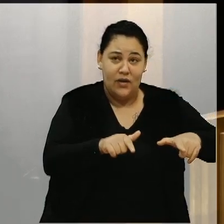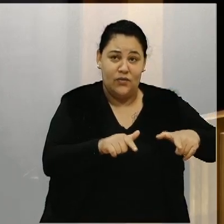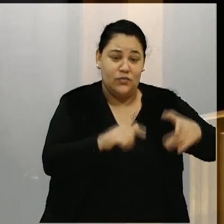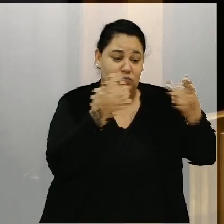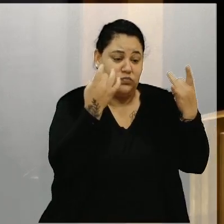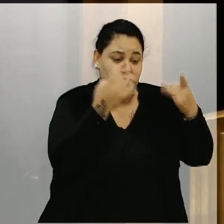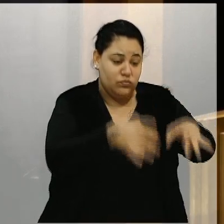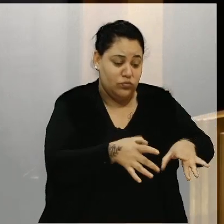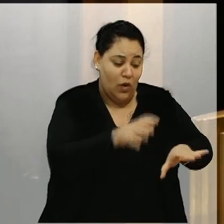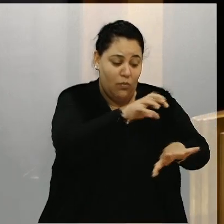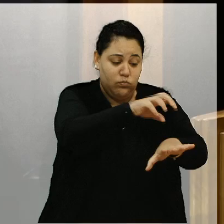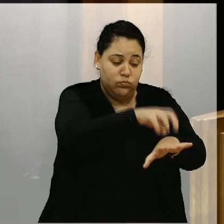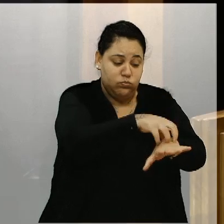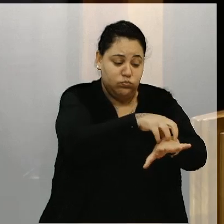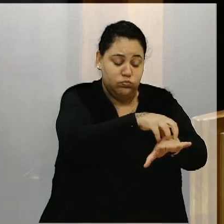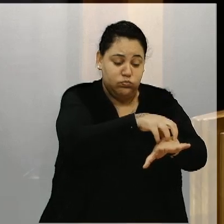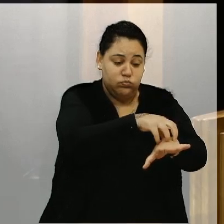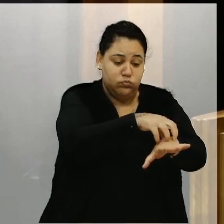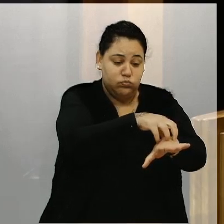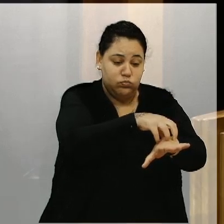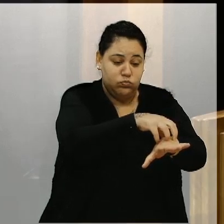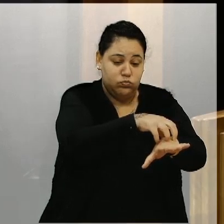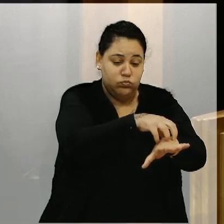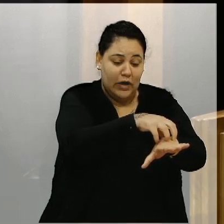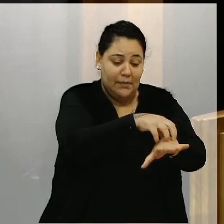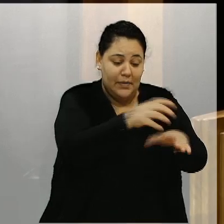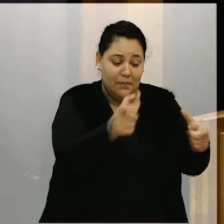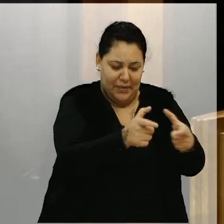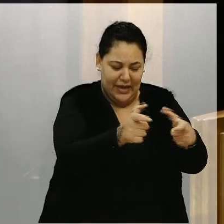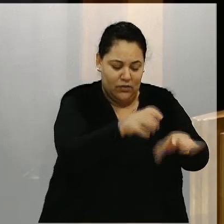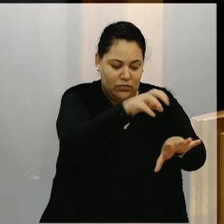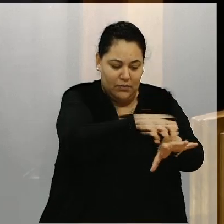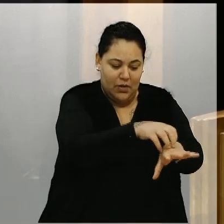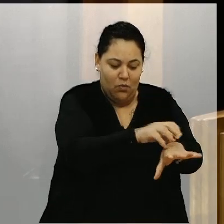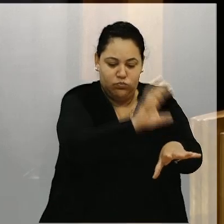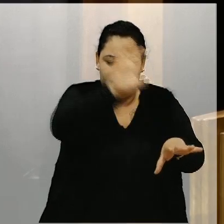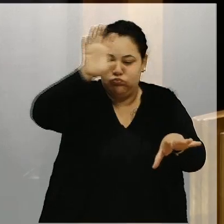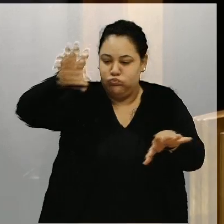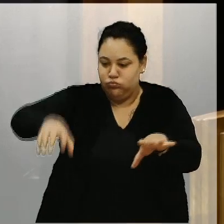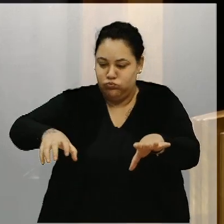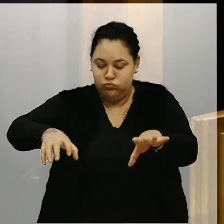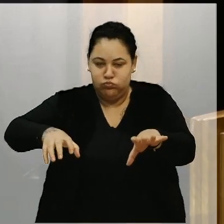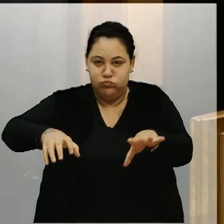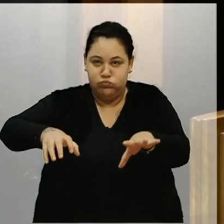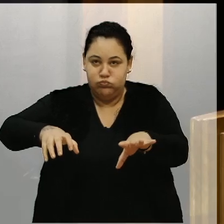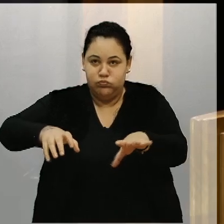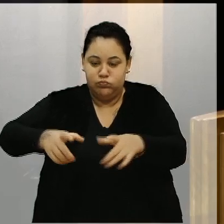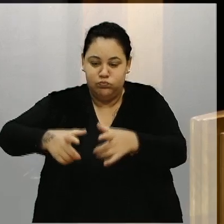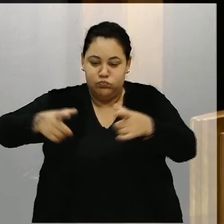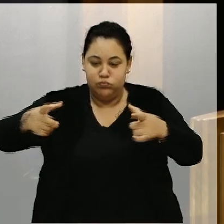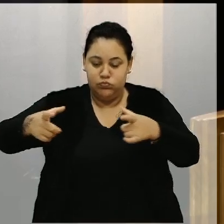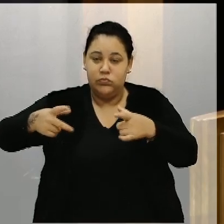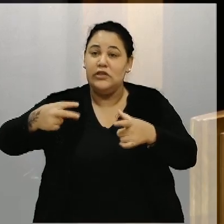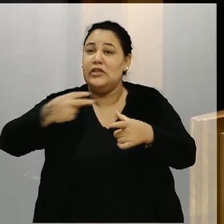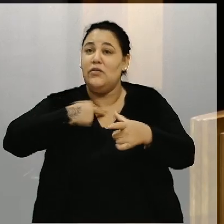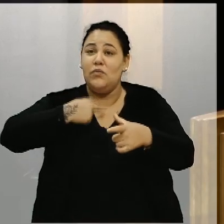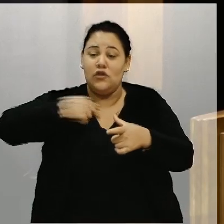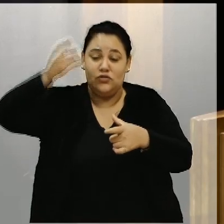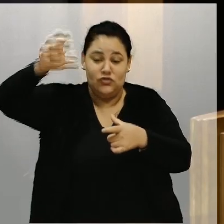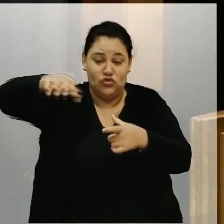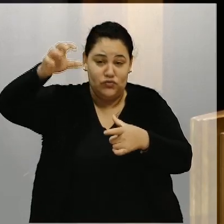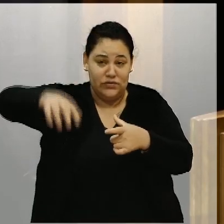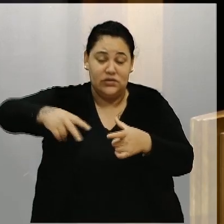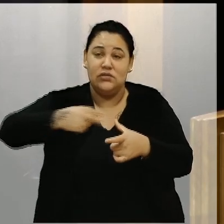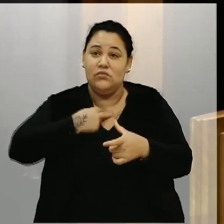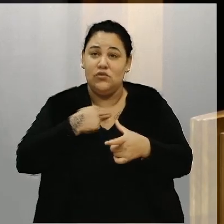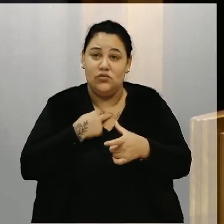do caminhão pequeno para uma carreta. Ele não pode pegar chuva para não lixiviar o chorume no